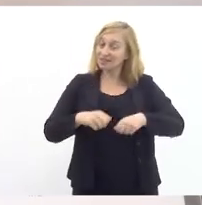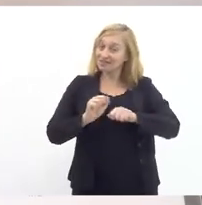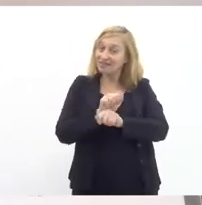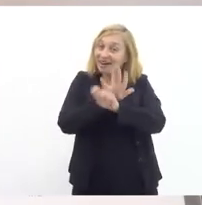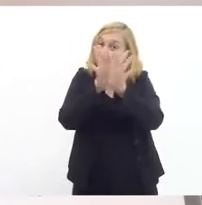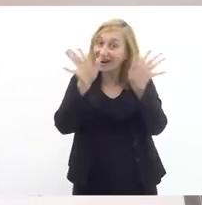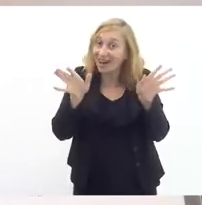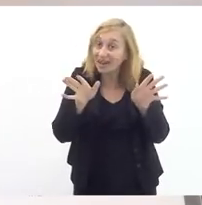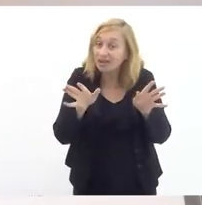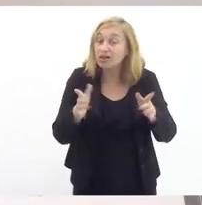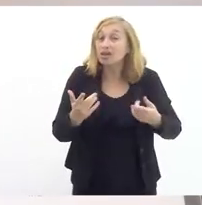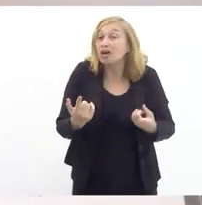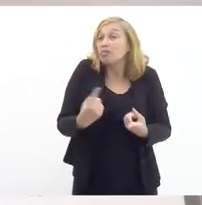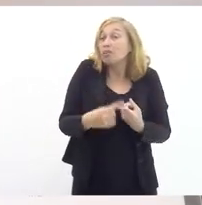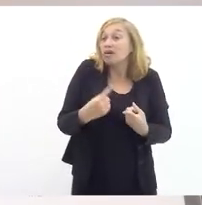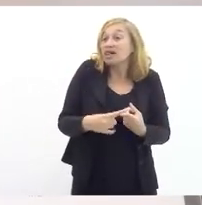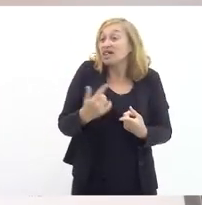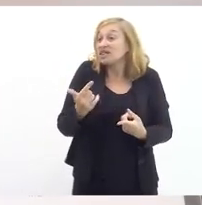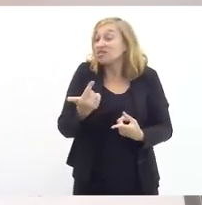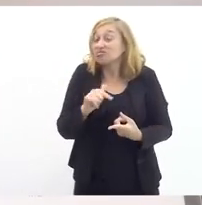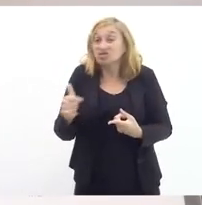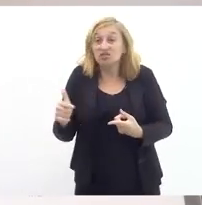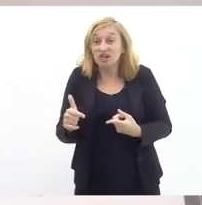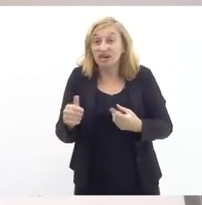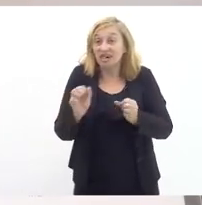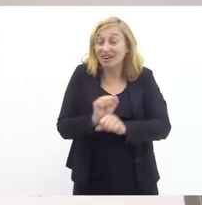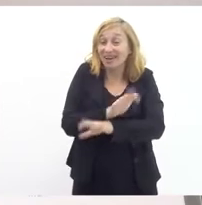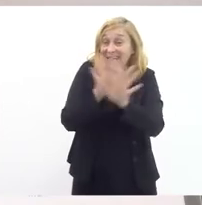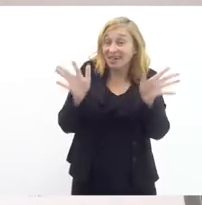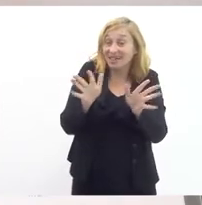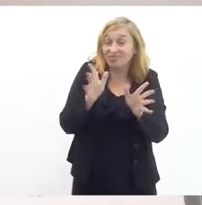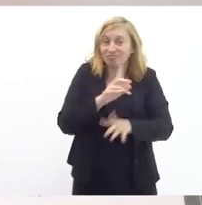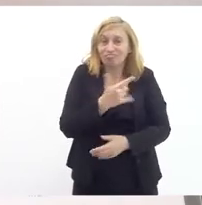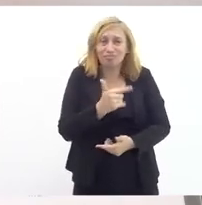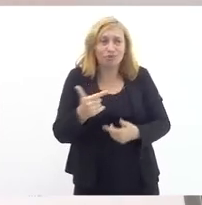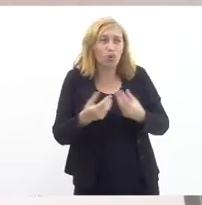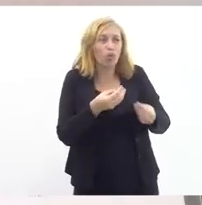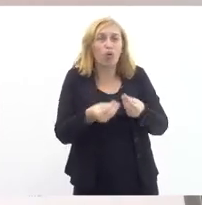a gente não define quem deve o quê, né?